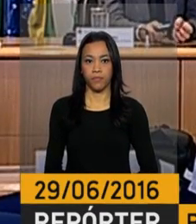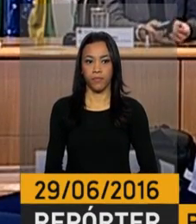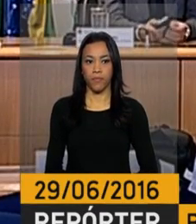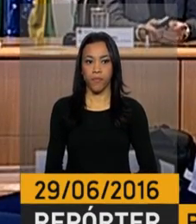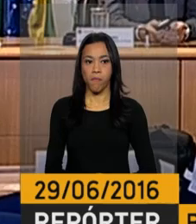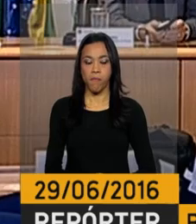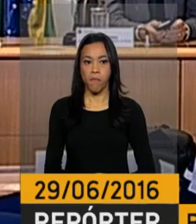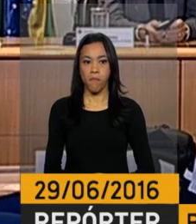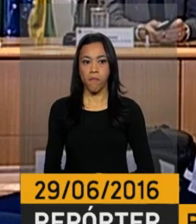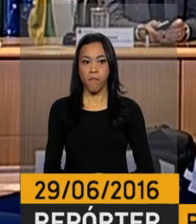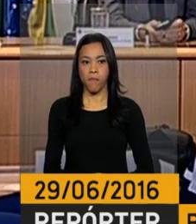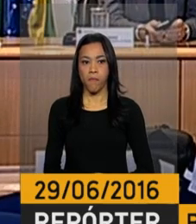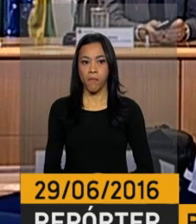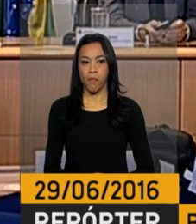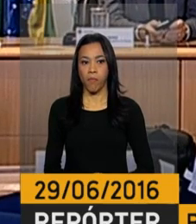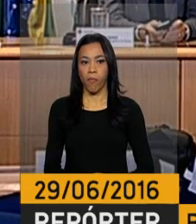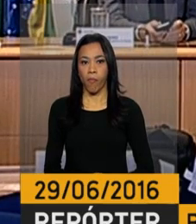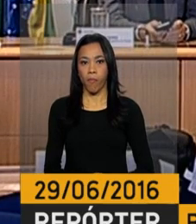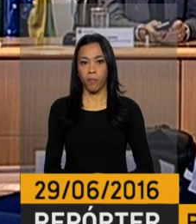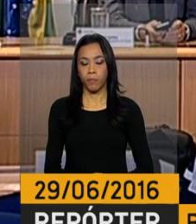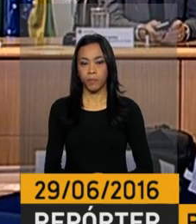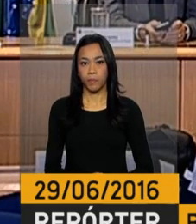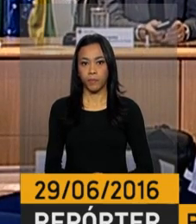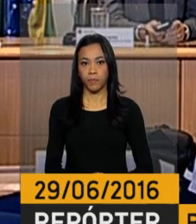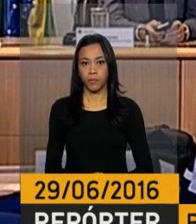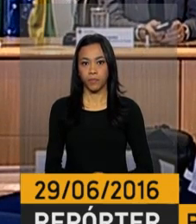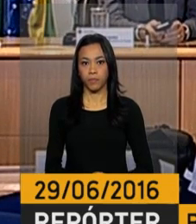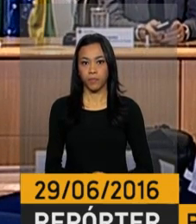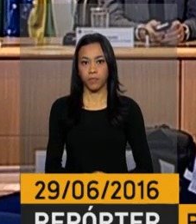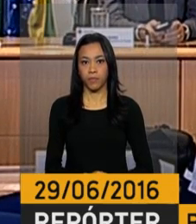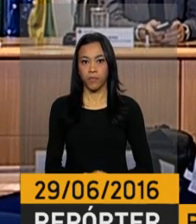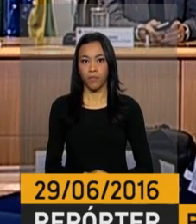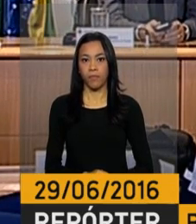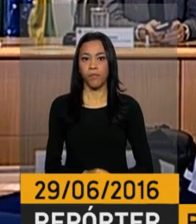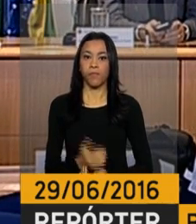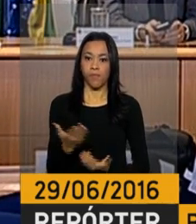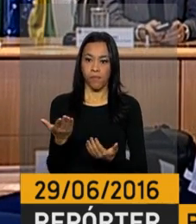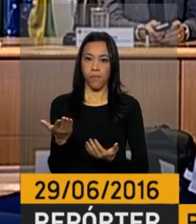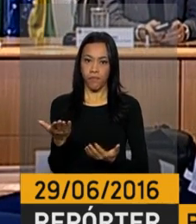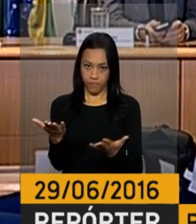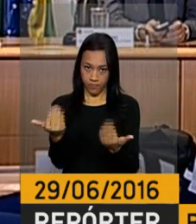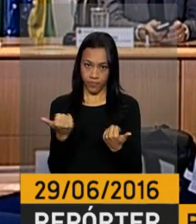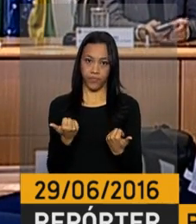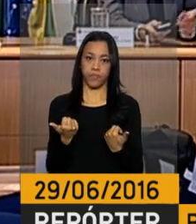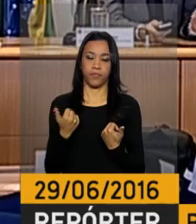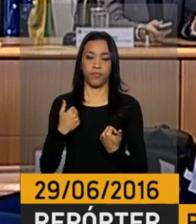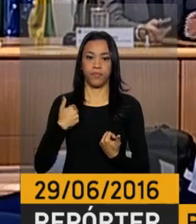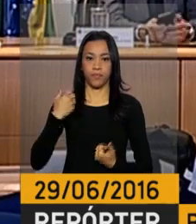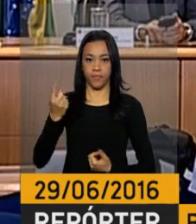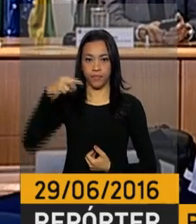perguntas sem fio vem para cá mich pega o microfone sem